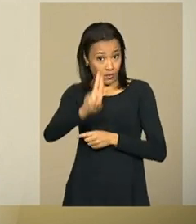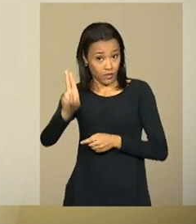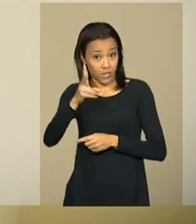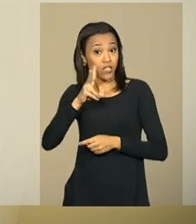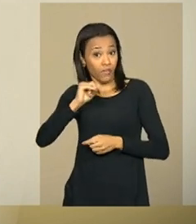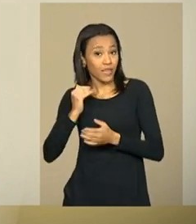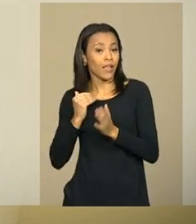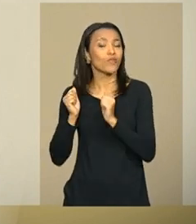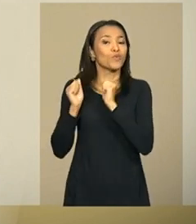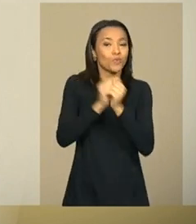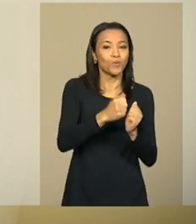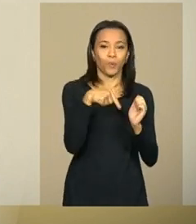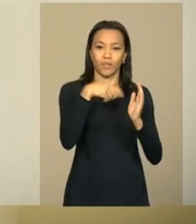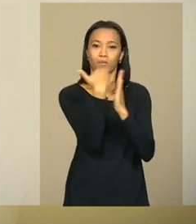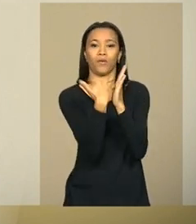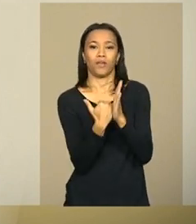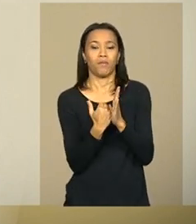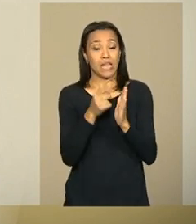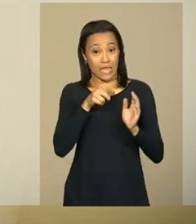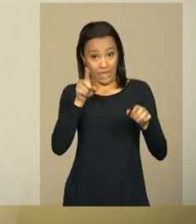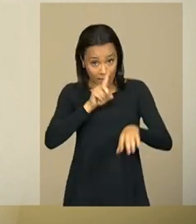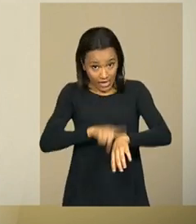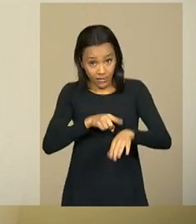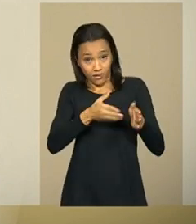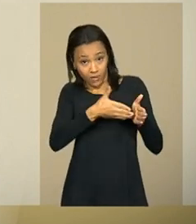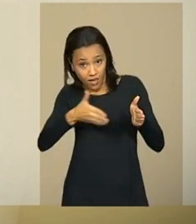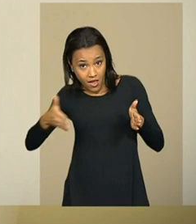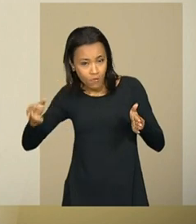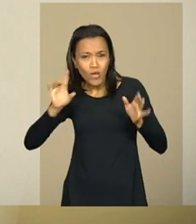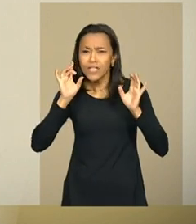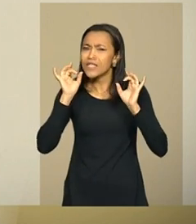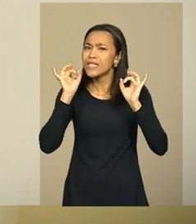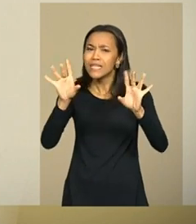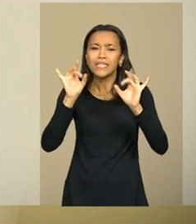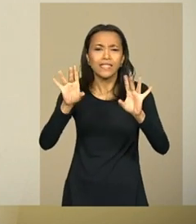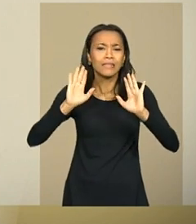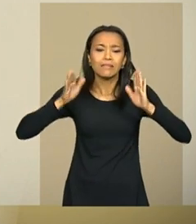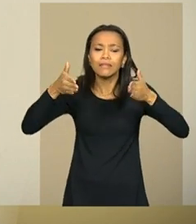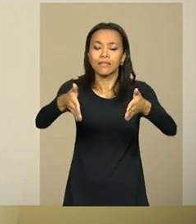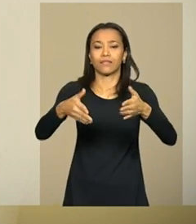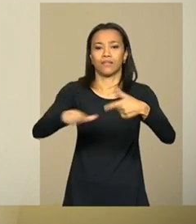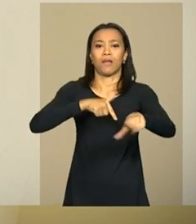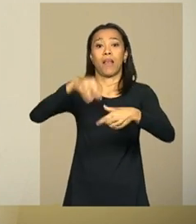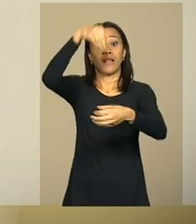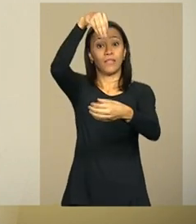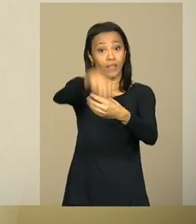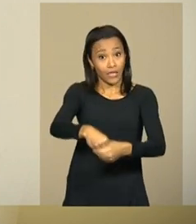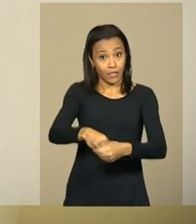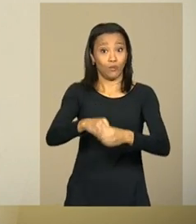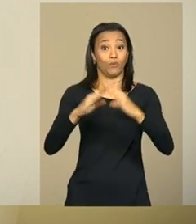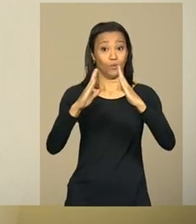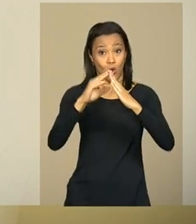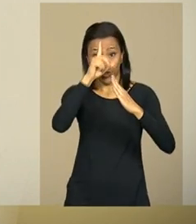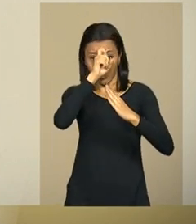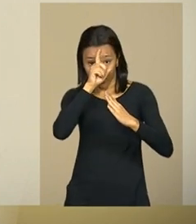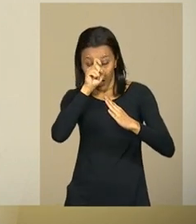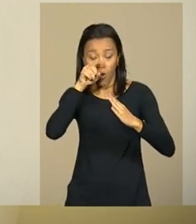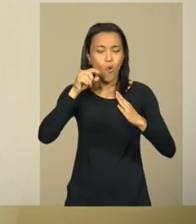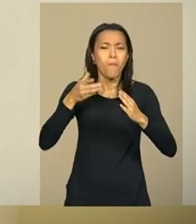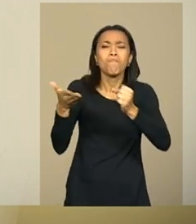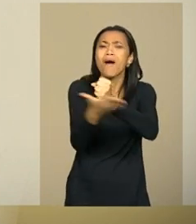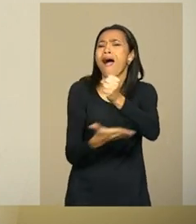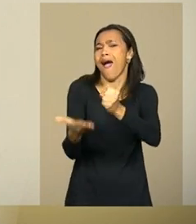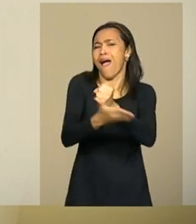programa nesse período Luciano eles vão trabalhar exclusivamente nos postos de saúde fazendo o atendimento